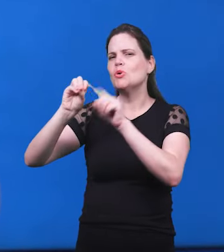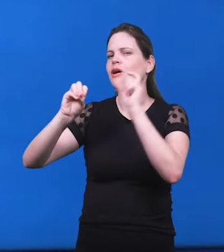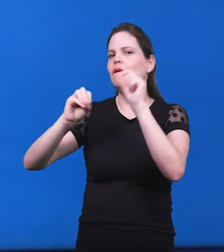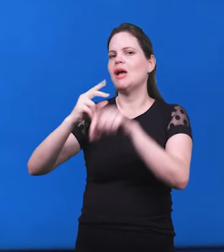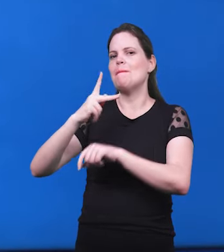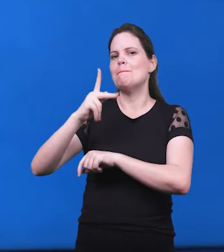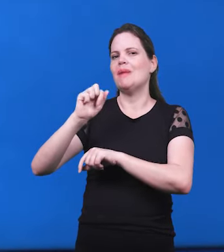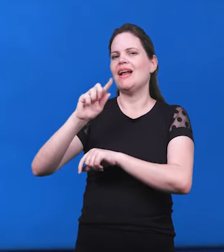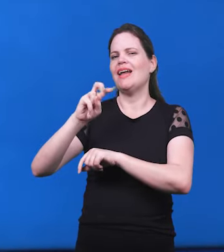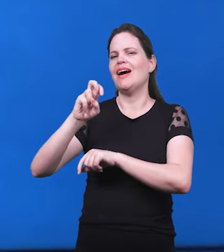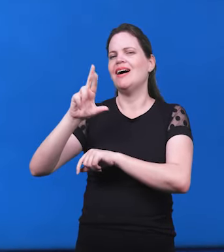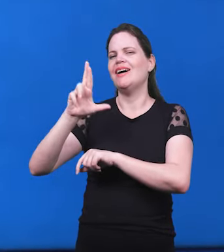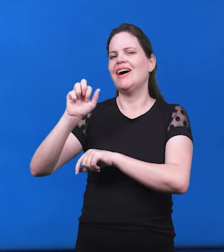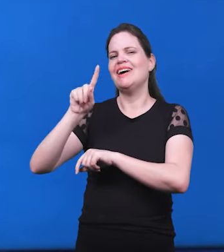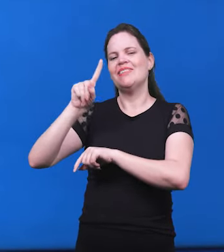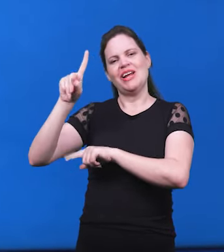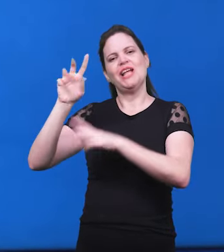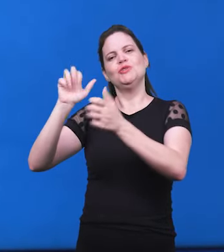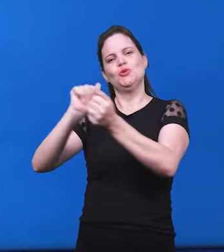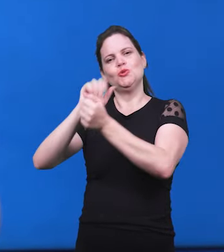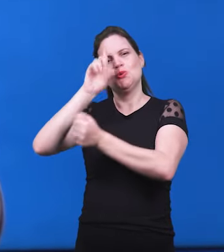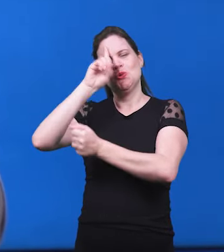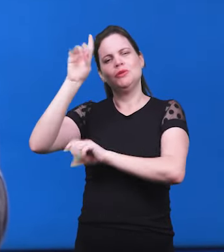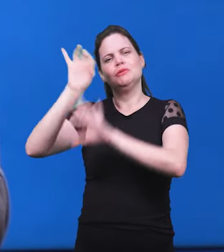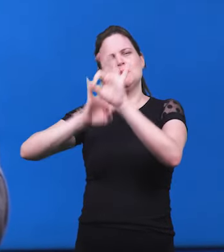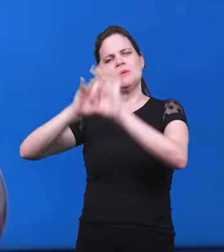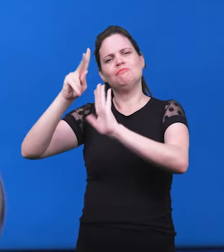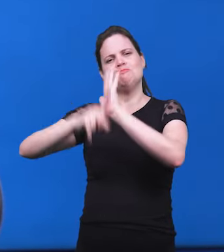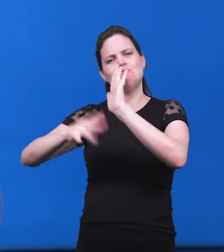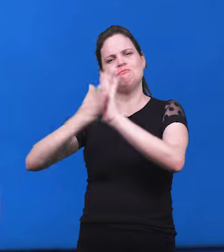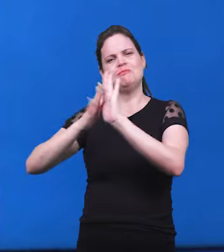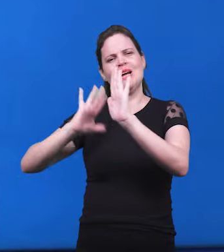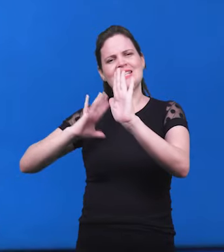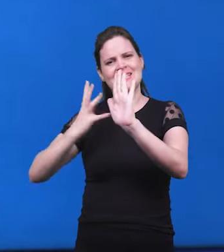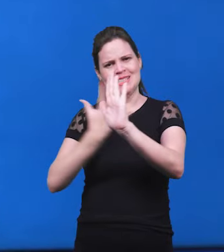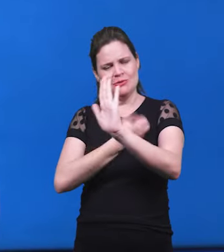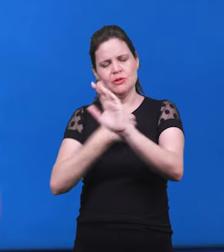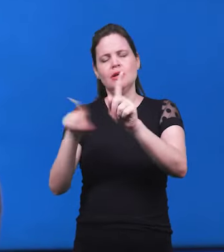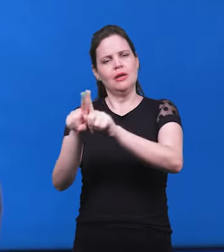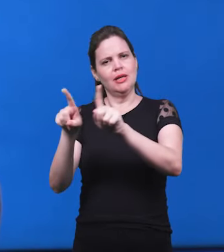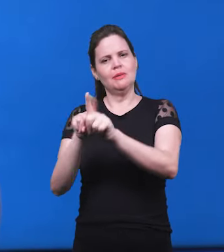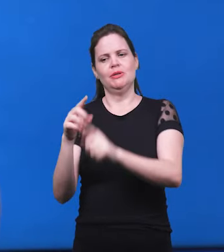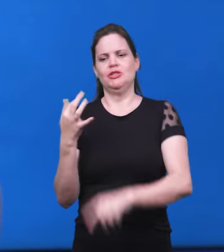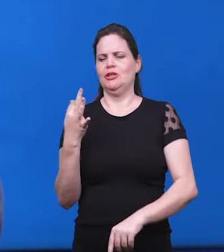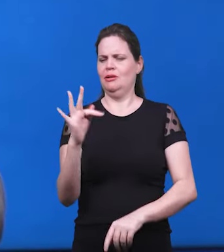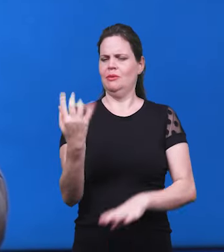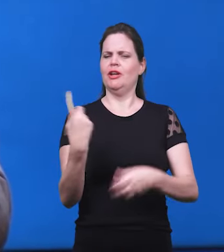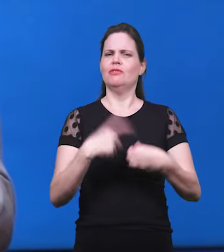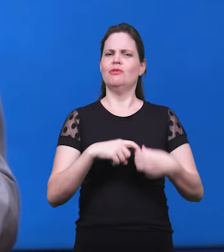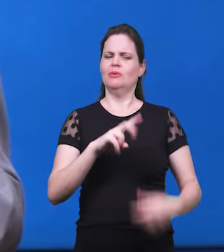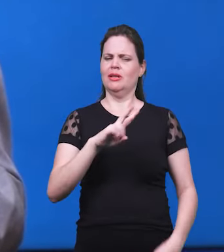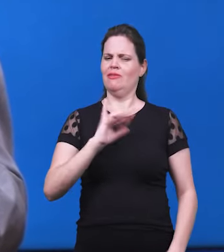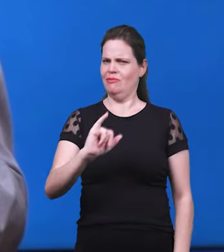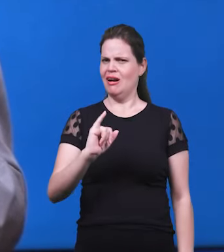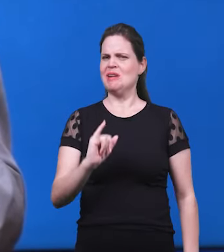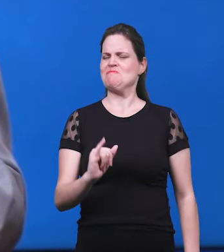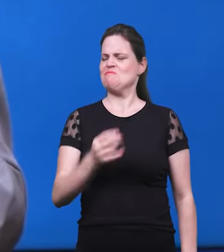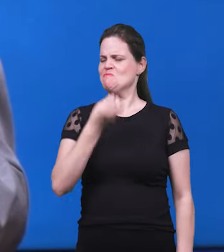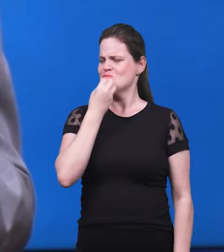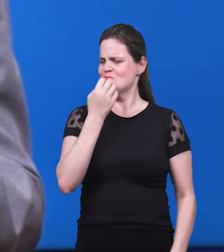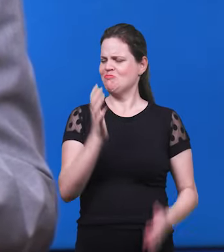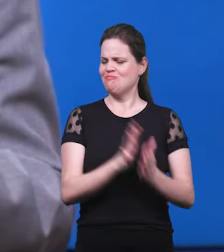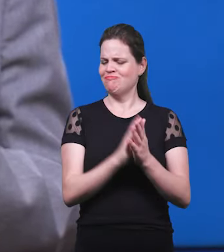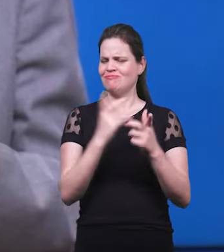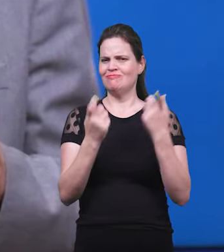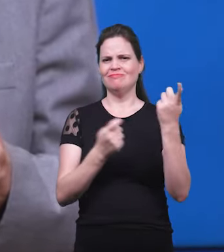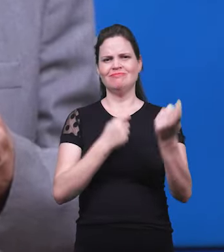da salvação do homem, estava planejado também a volta do Senhor Jesus, aquele que há de vir. Muito bem colocado, muito bem alcançada